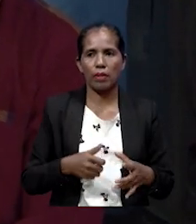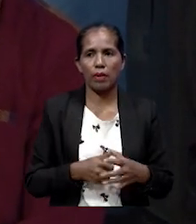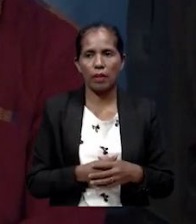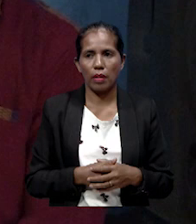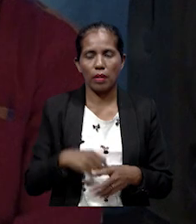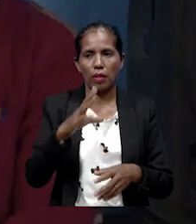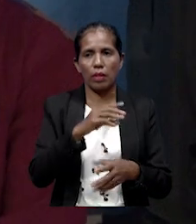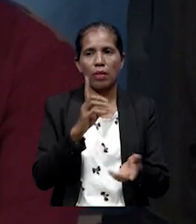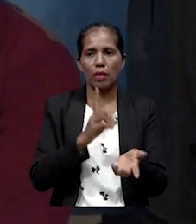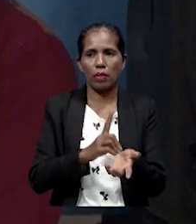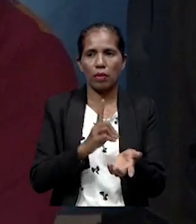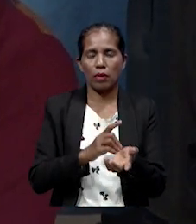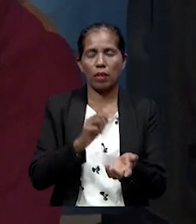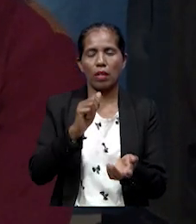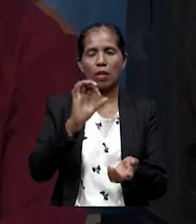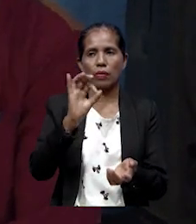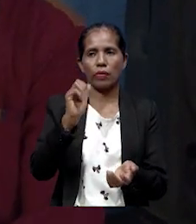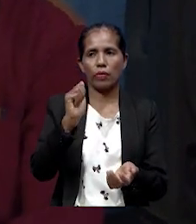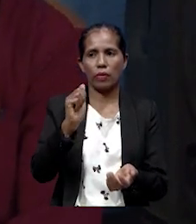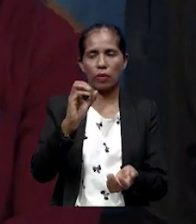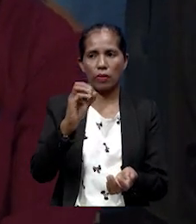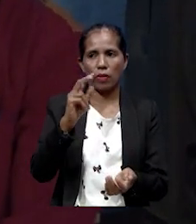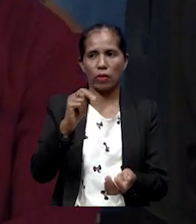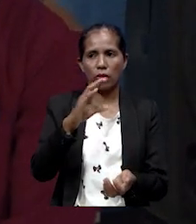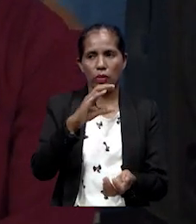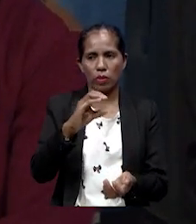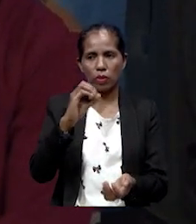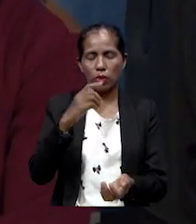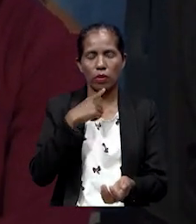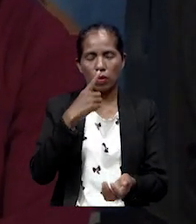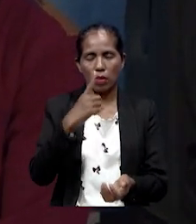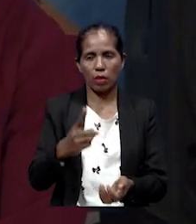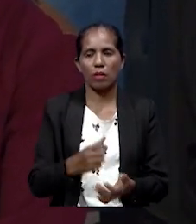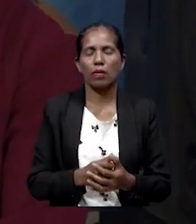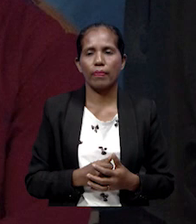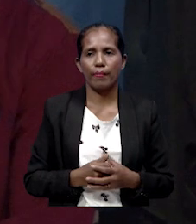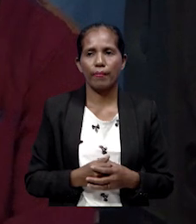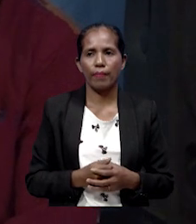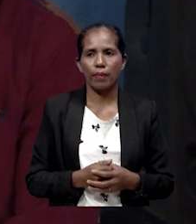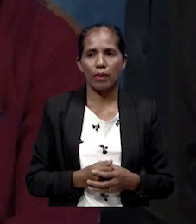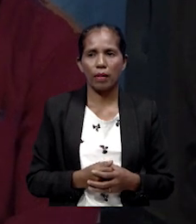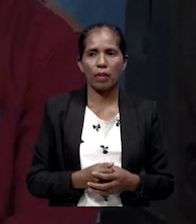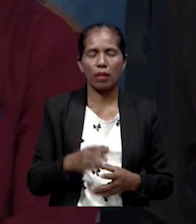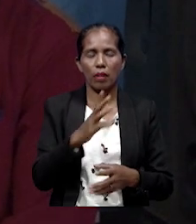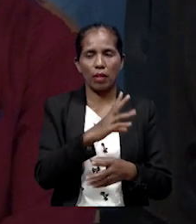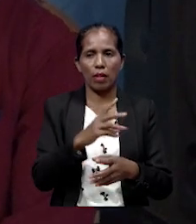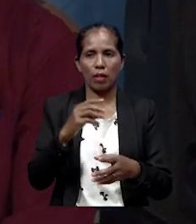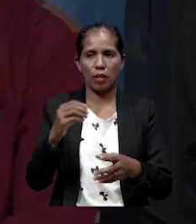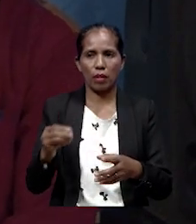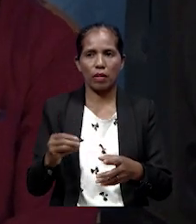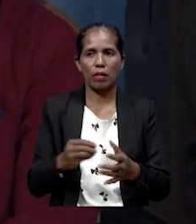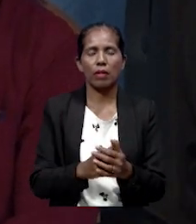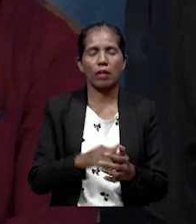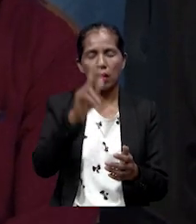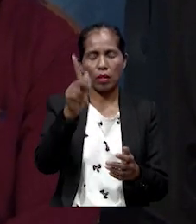e Dr. Afonso Aleixo, na coordenação do curso da Gestão Empresarial na Catholic